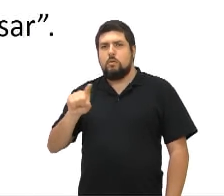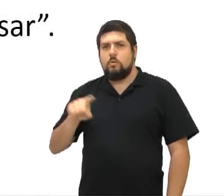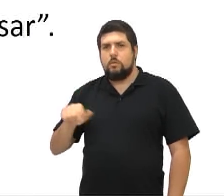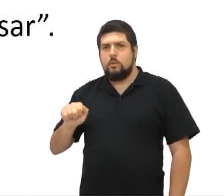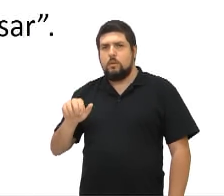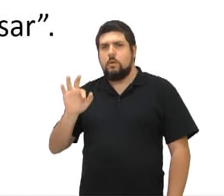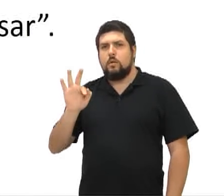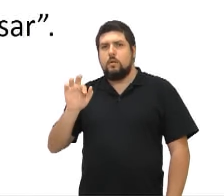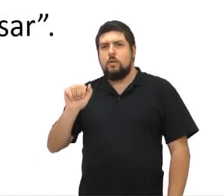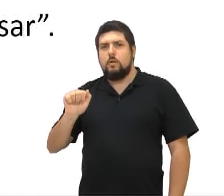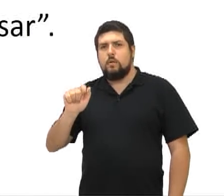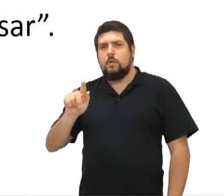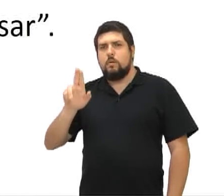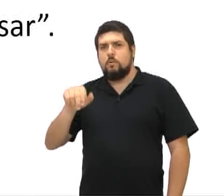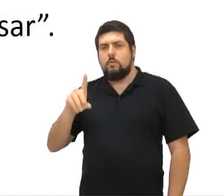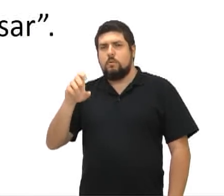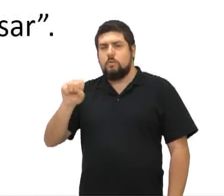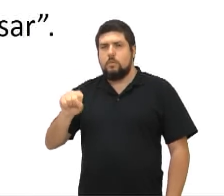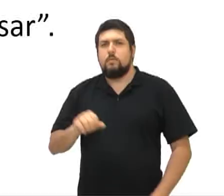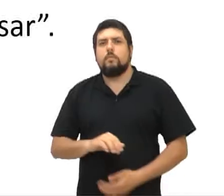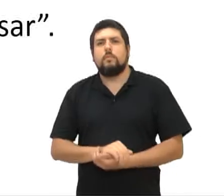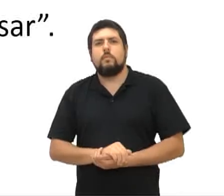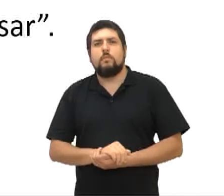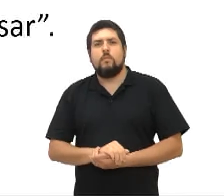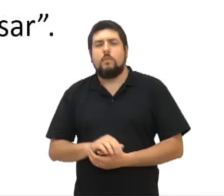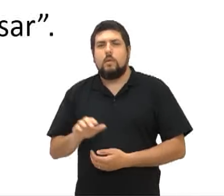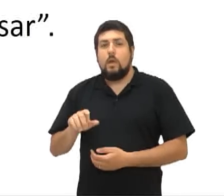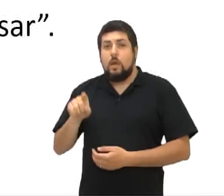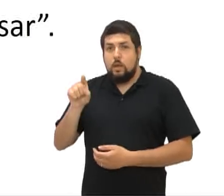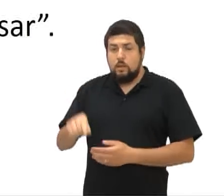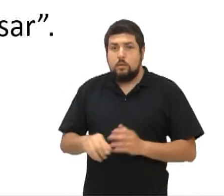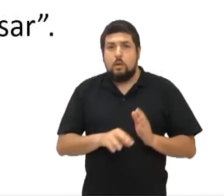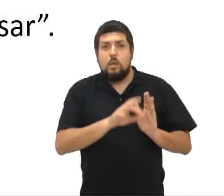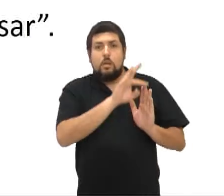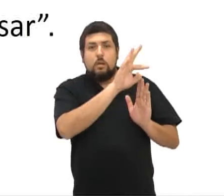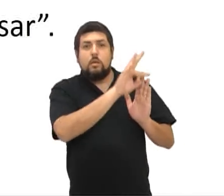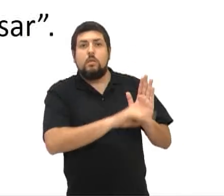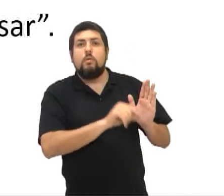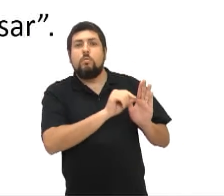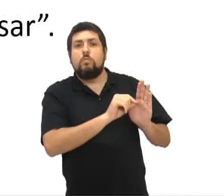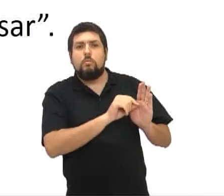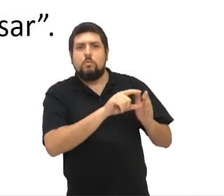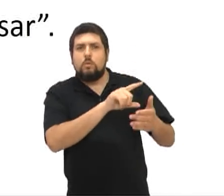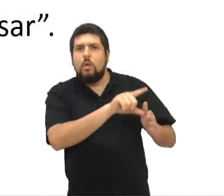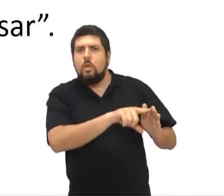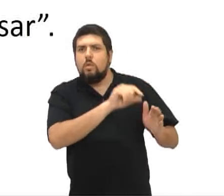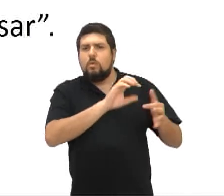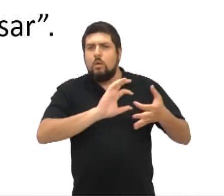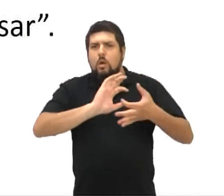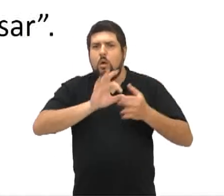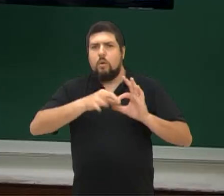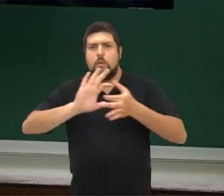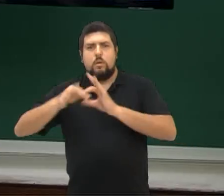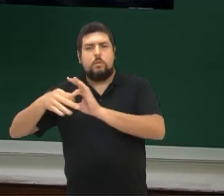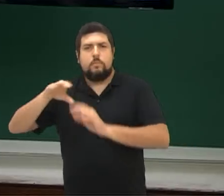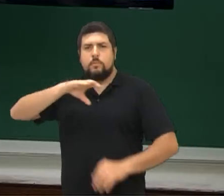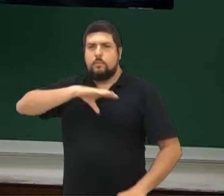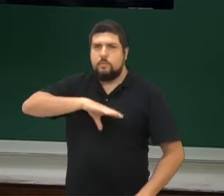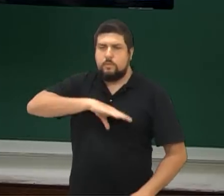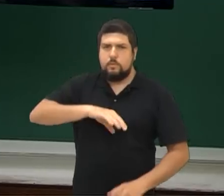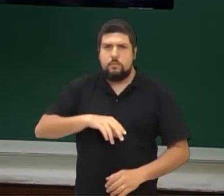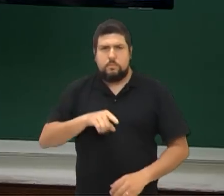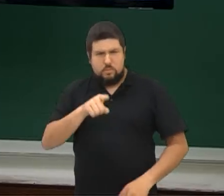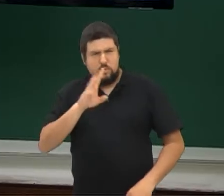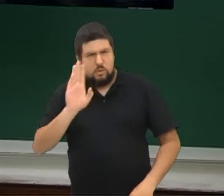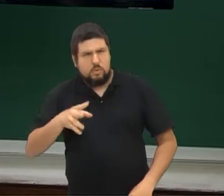escolhido como um dos finalistas para a Olimpíada de Língua Portuguesa de 2019. Você já ouviu falar da Olimpíada de Língua